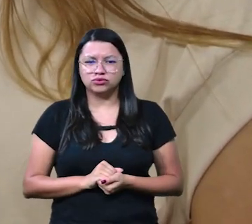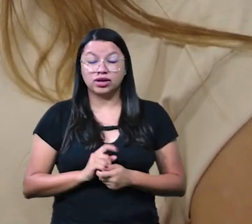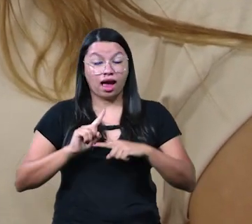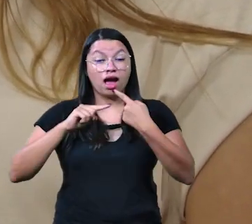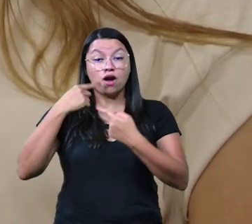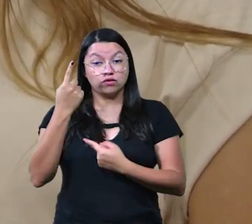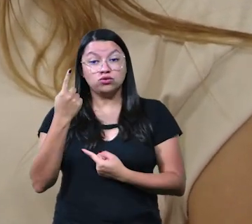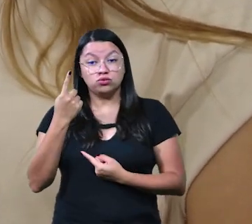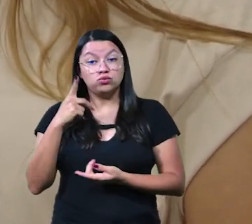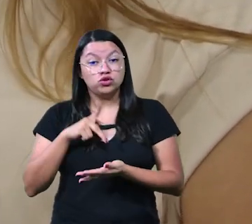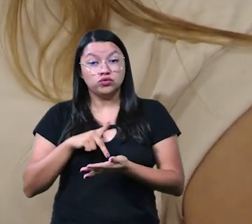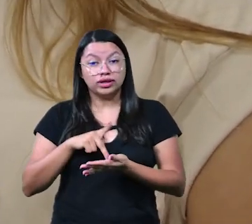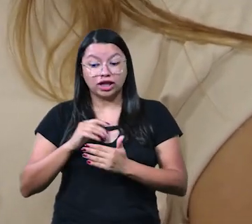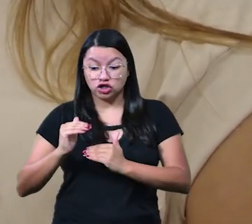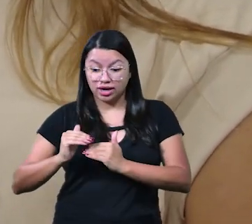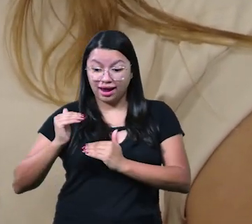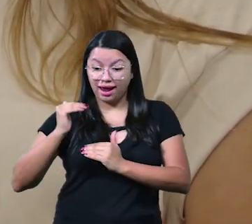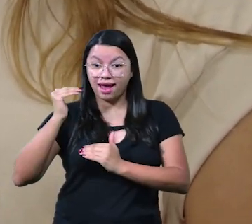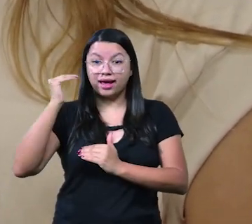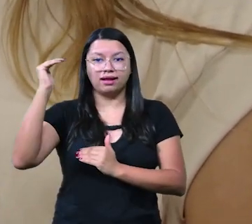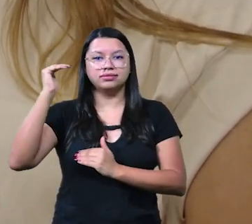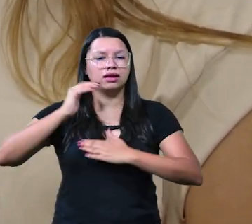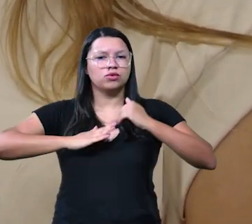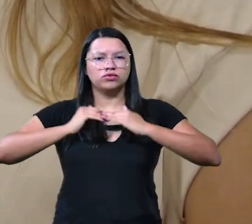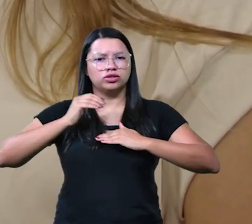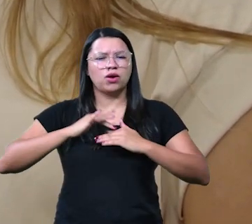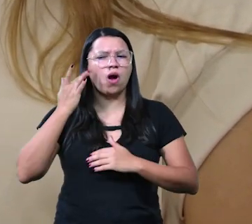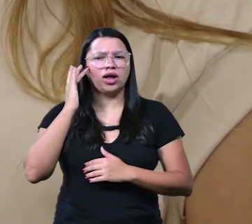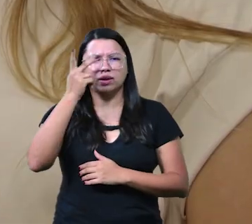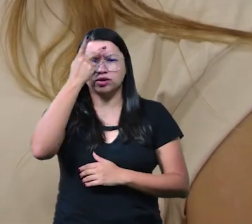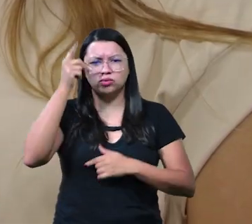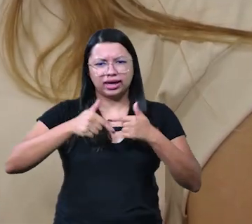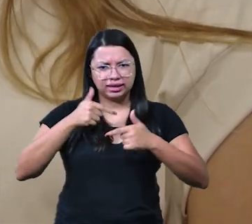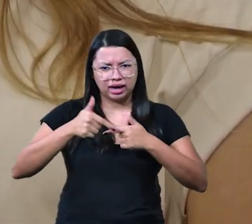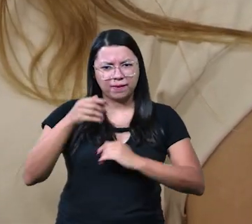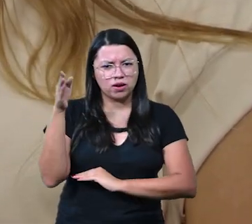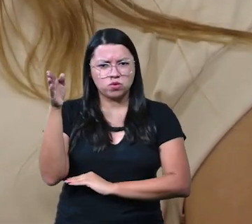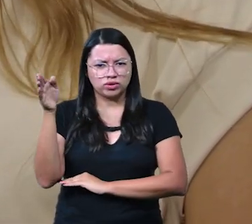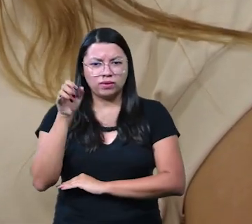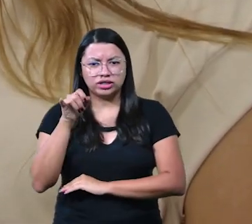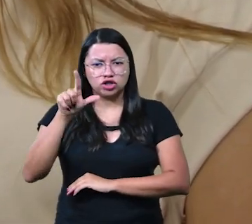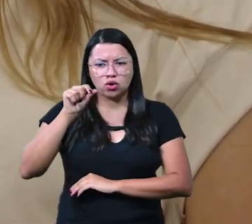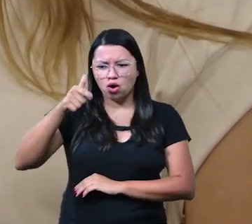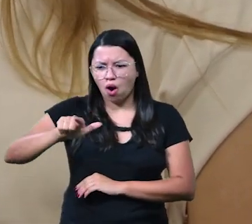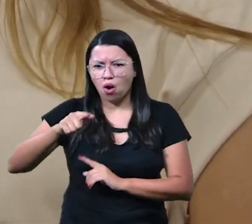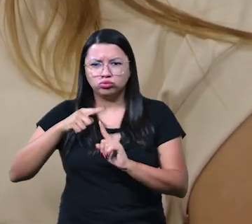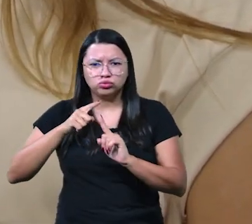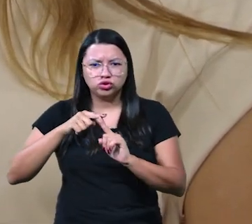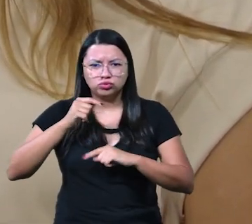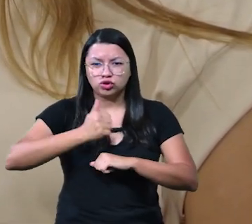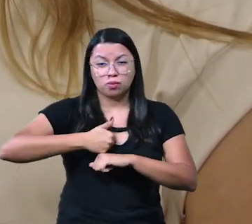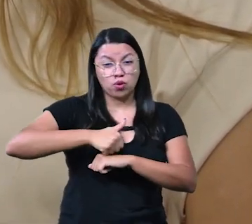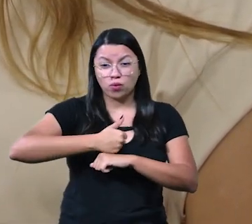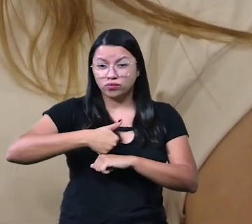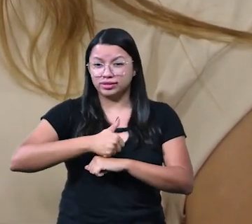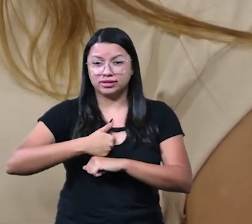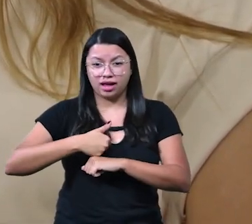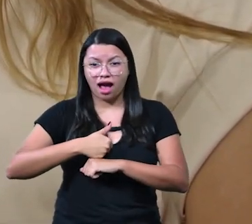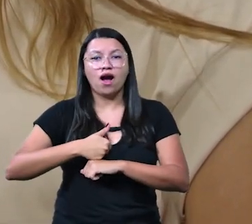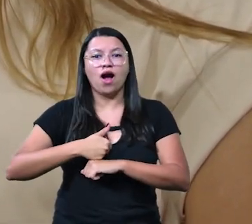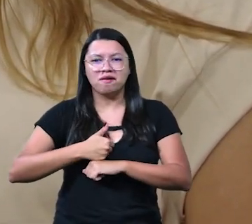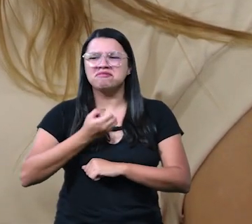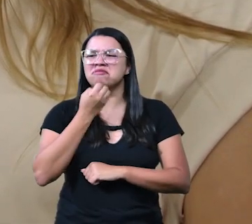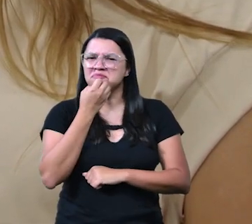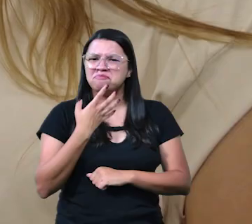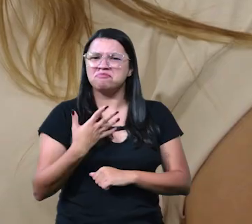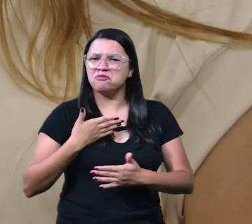evoluir mesmo, crescer profissionalmente. Eu acho que uma pessoa que trabalhou no hotel, se depois ele escolhe outro tipo de profissão, ele vai se dar